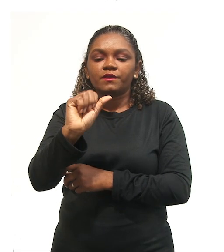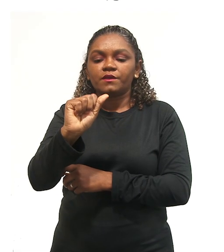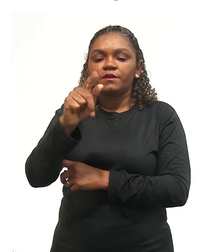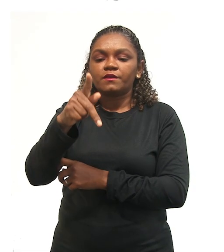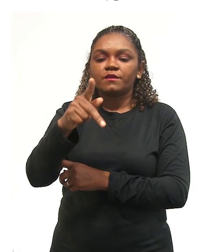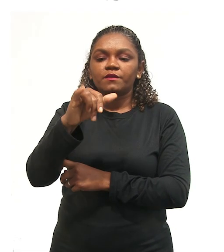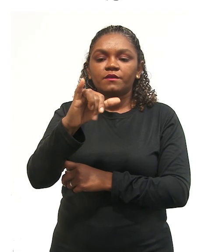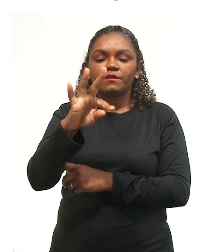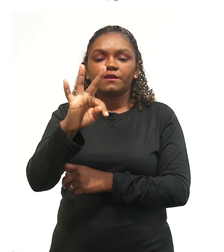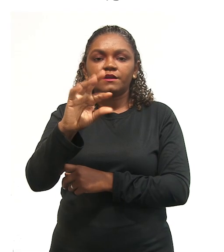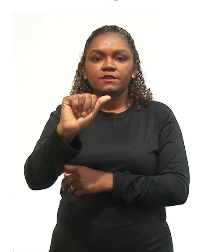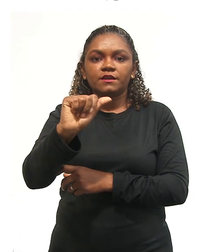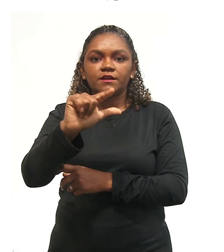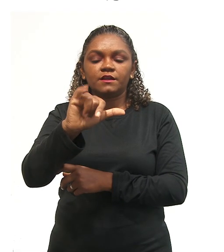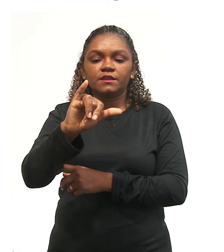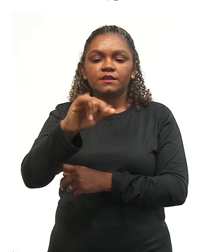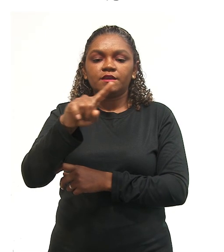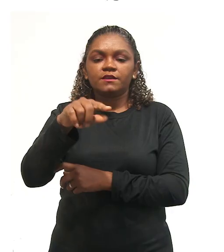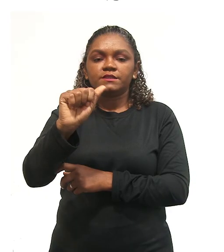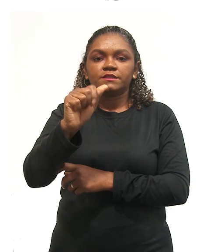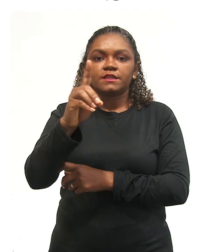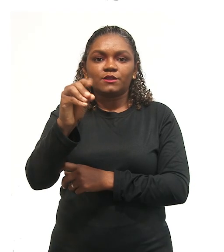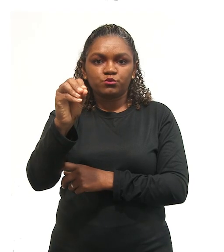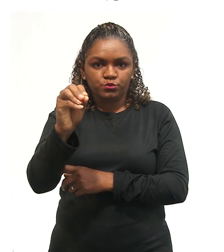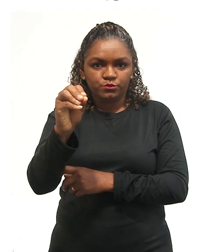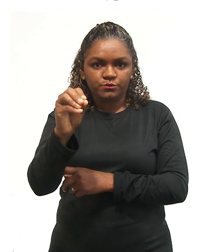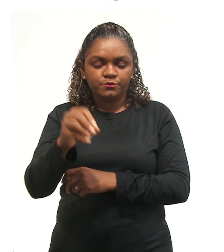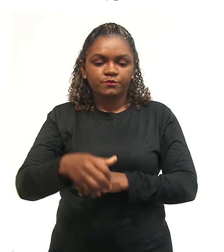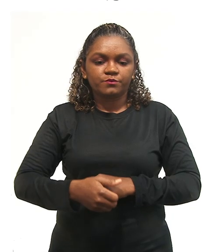juro capitalizado. Quem nunca ouviu falar